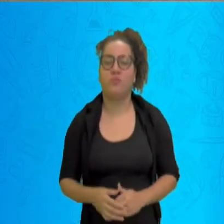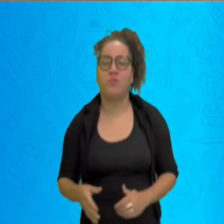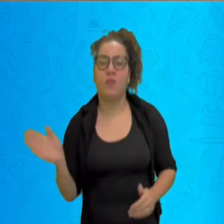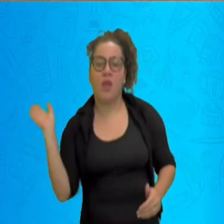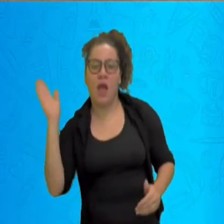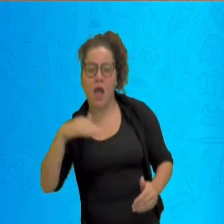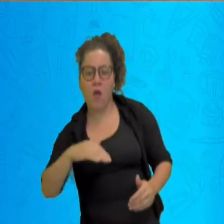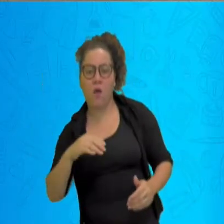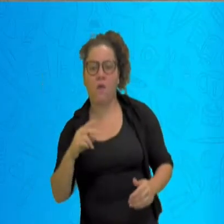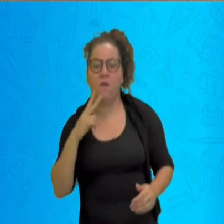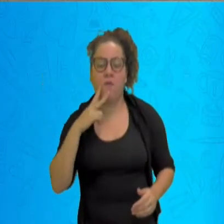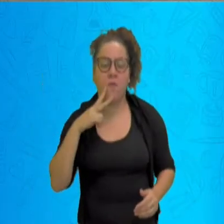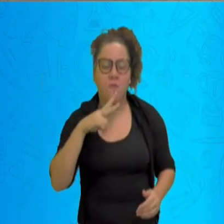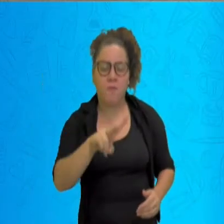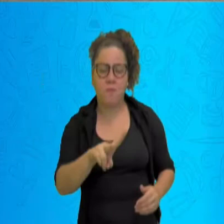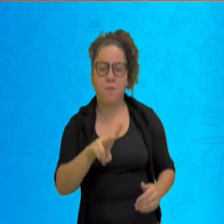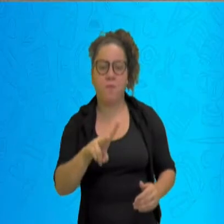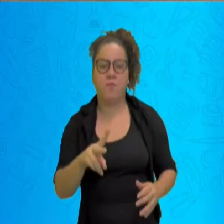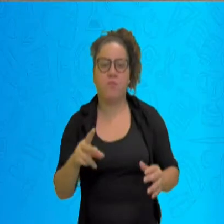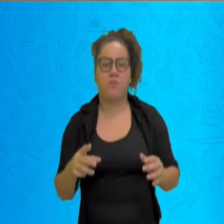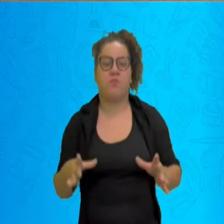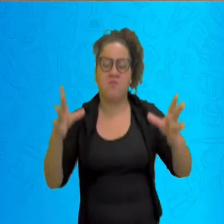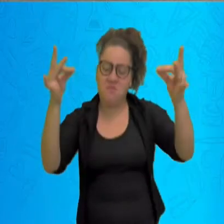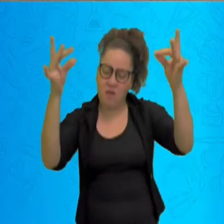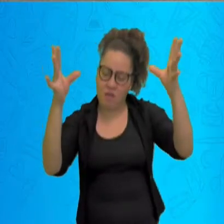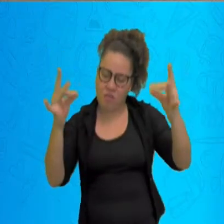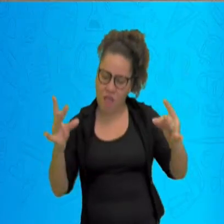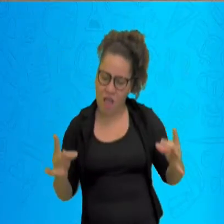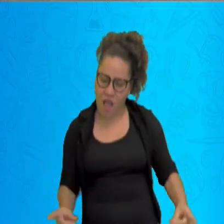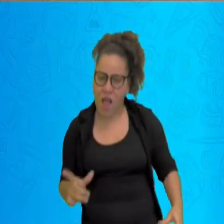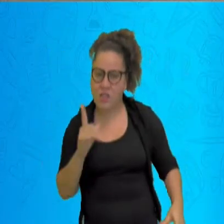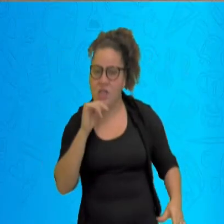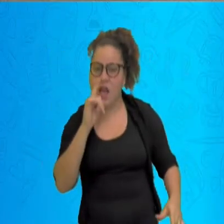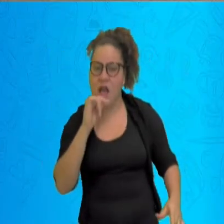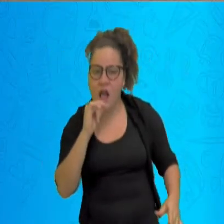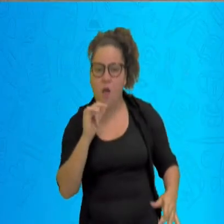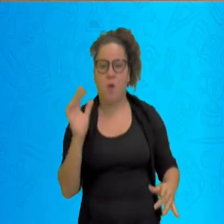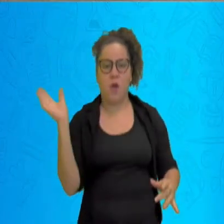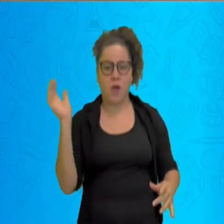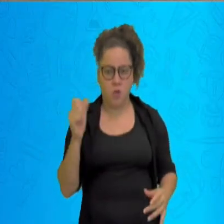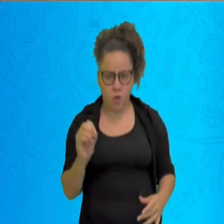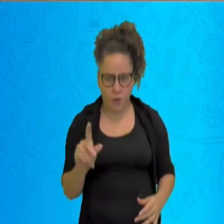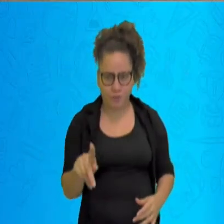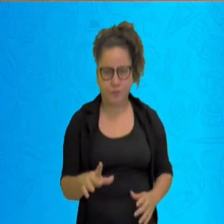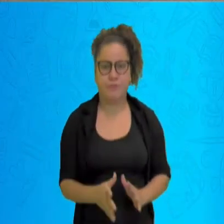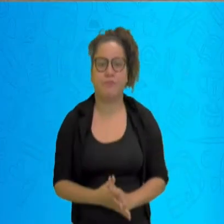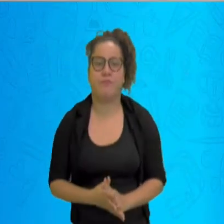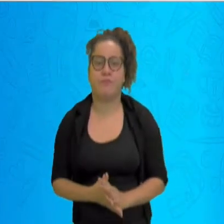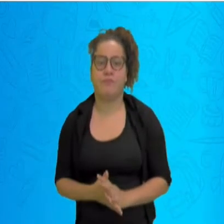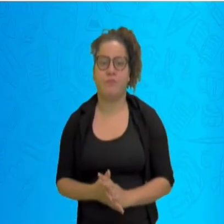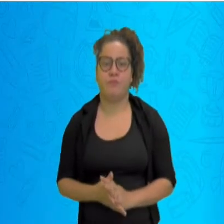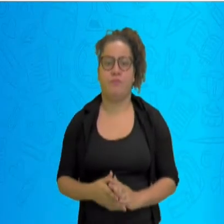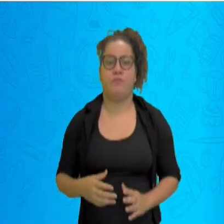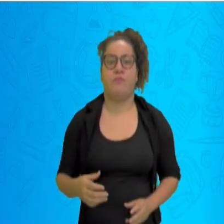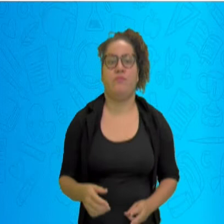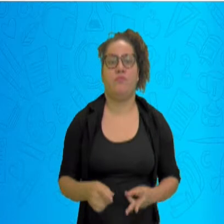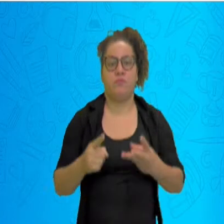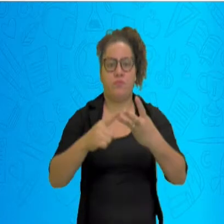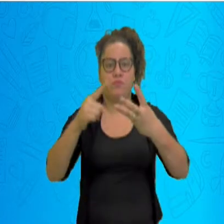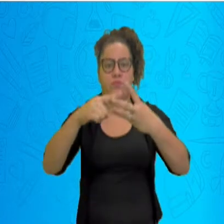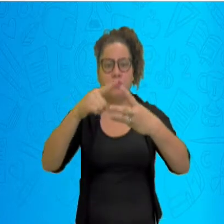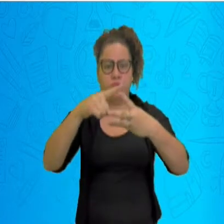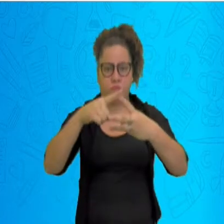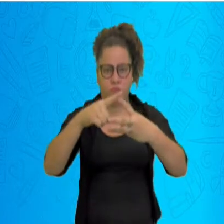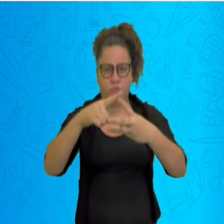ver detalhadamente os estados físicos da água. Os estados físicos da